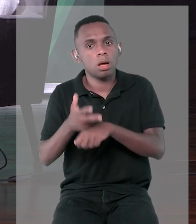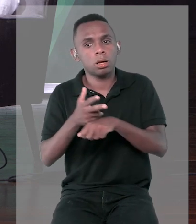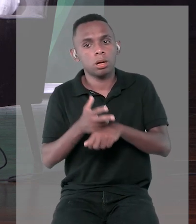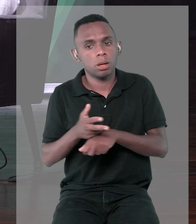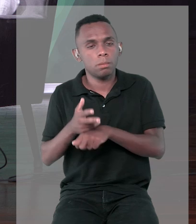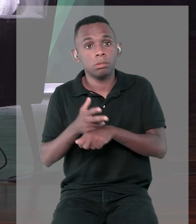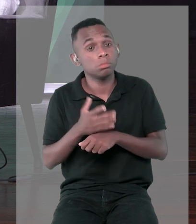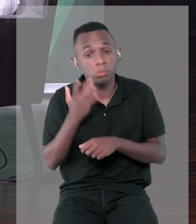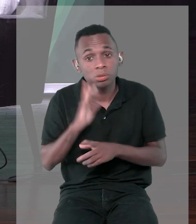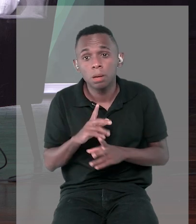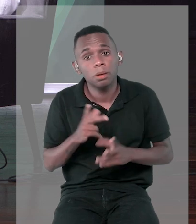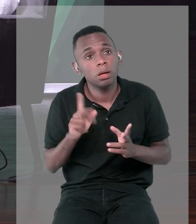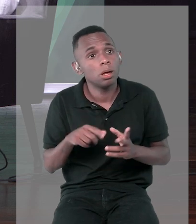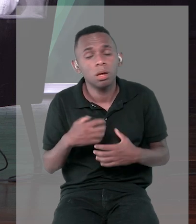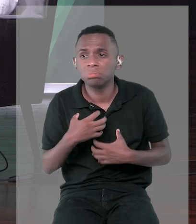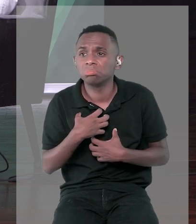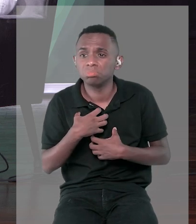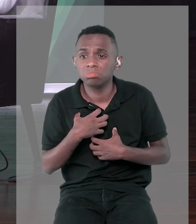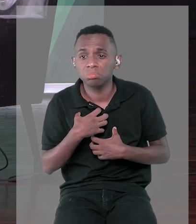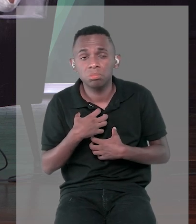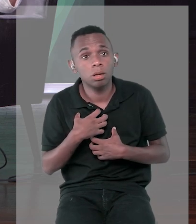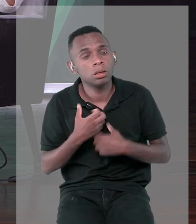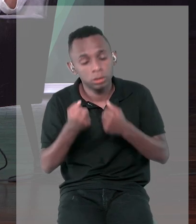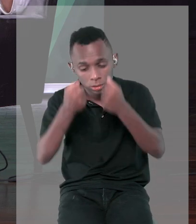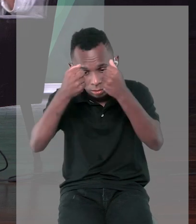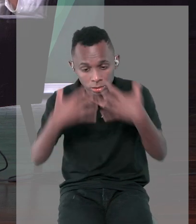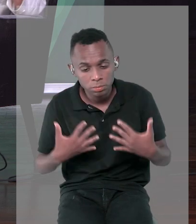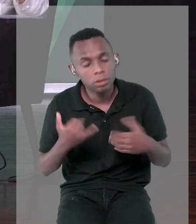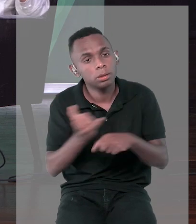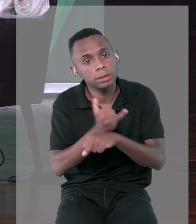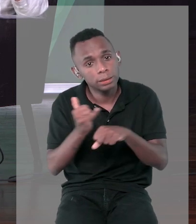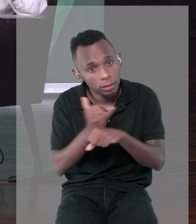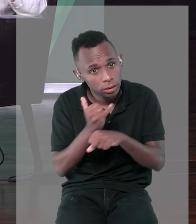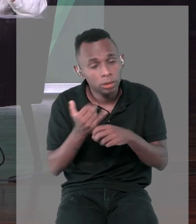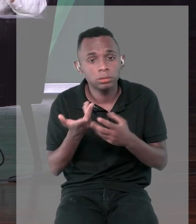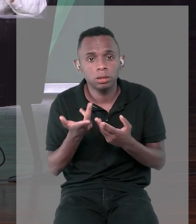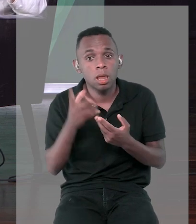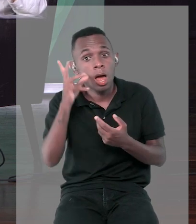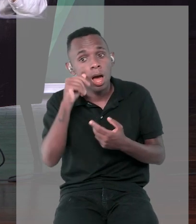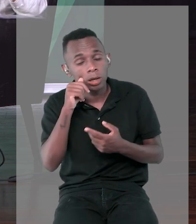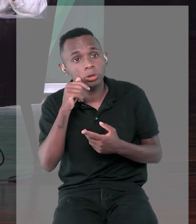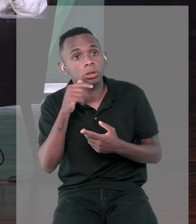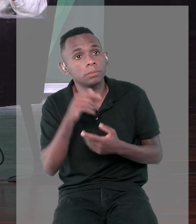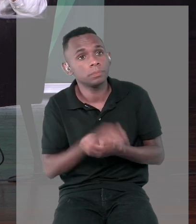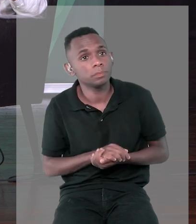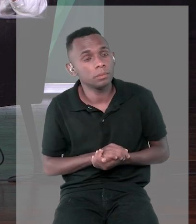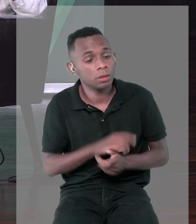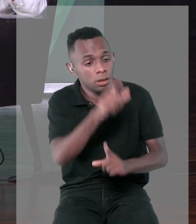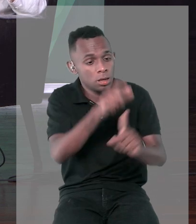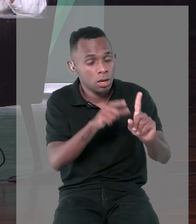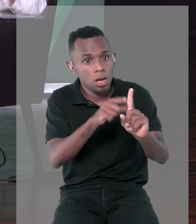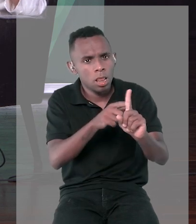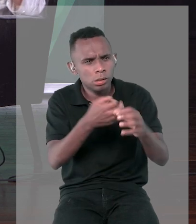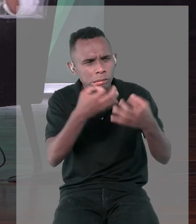Não. É uma coisa incrível. E ele explica isso. Né? Ele explica. Quando ele acha que a atriz já chegou